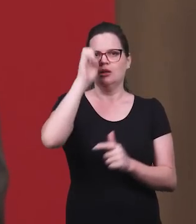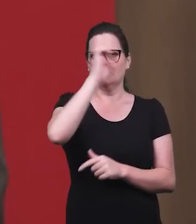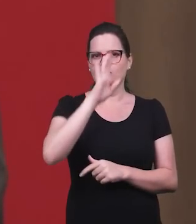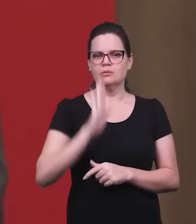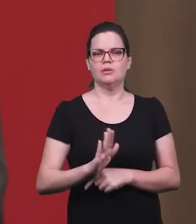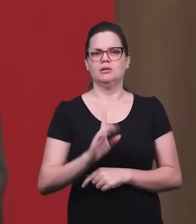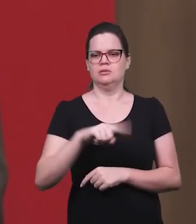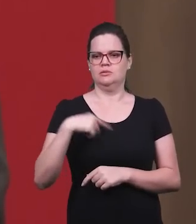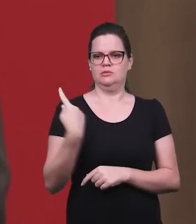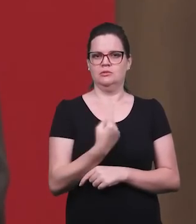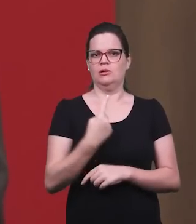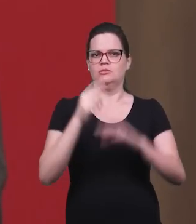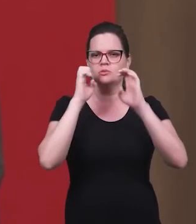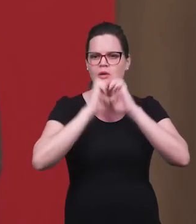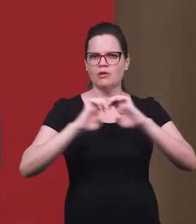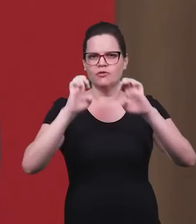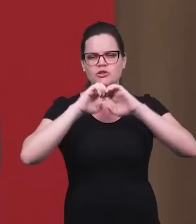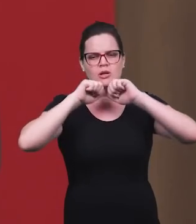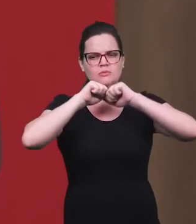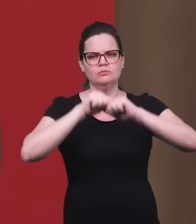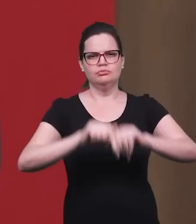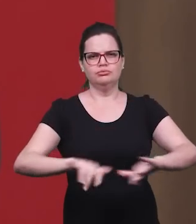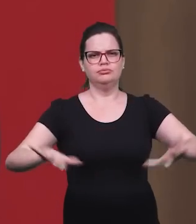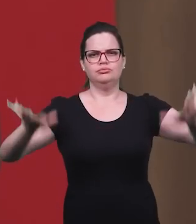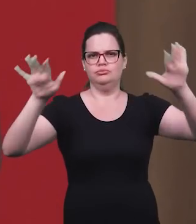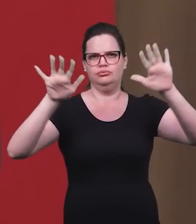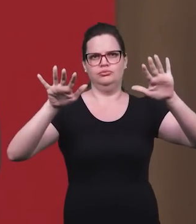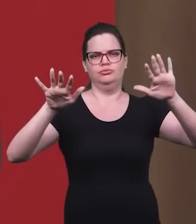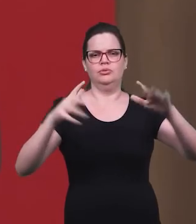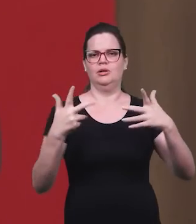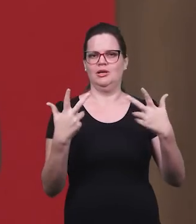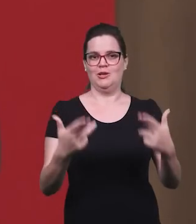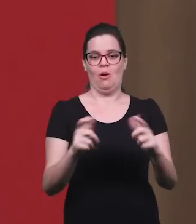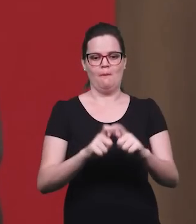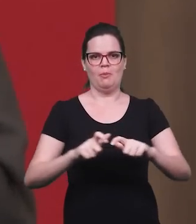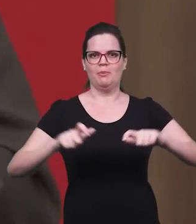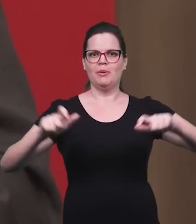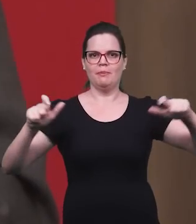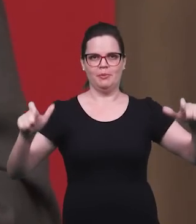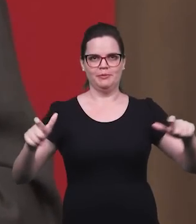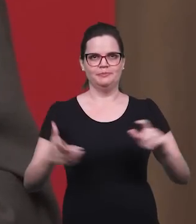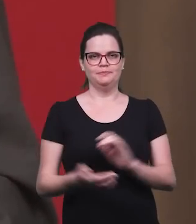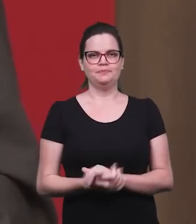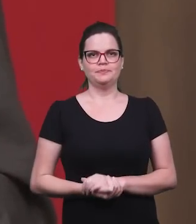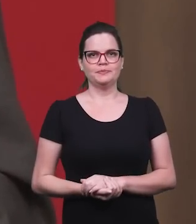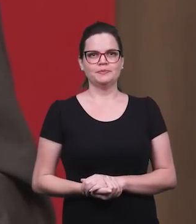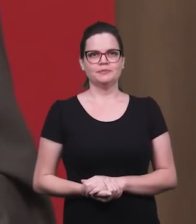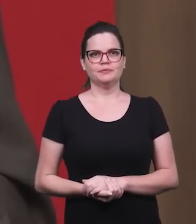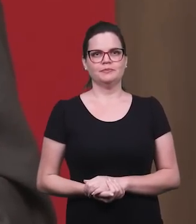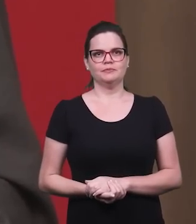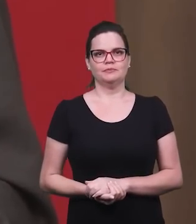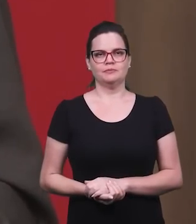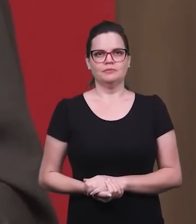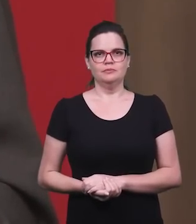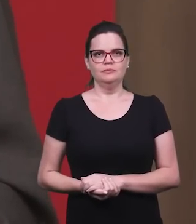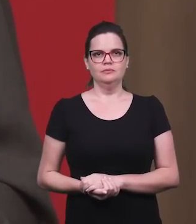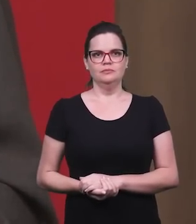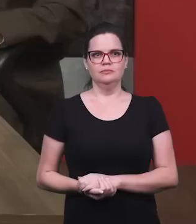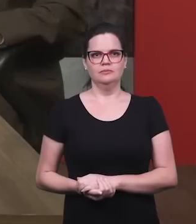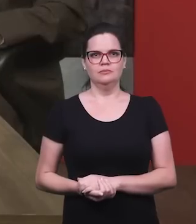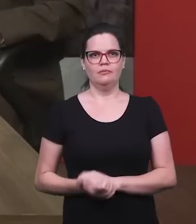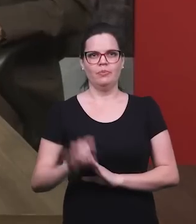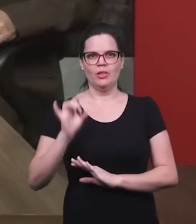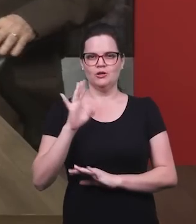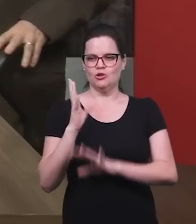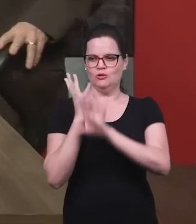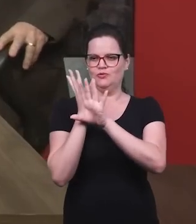aqui no nosso meio, se expandisse como tem expandido. Agora, fazer umas